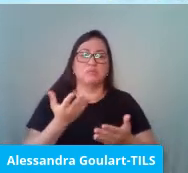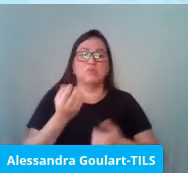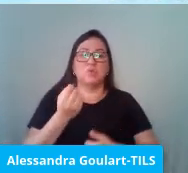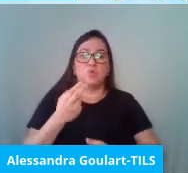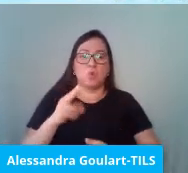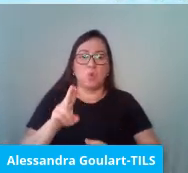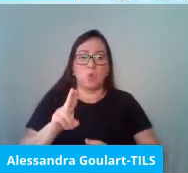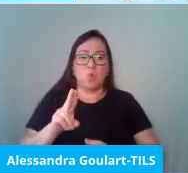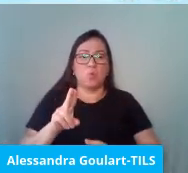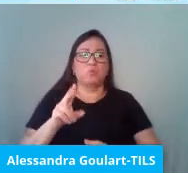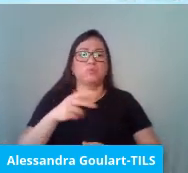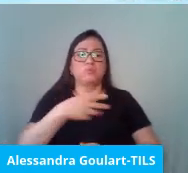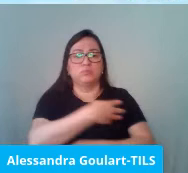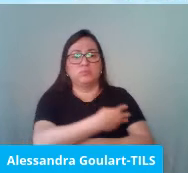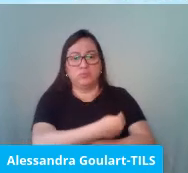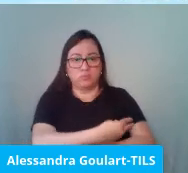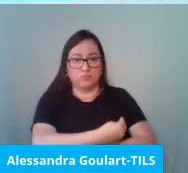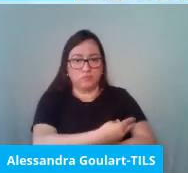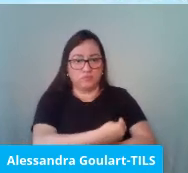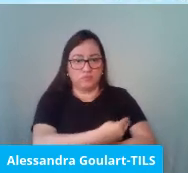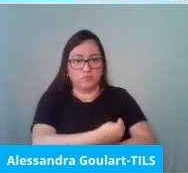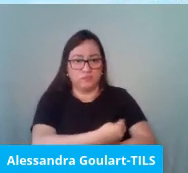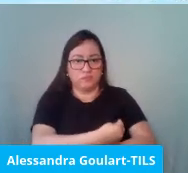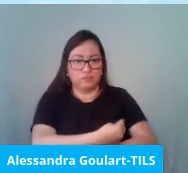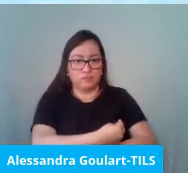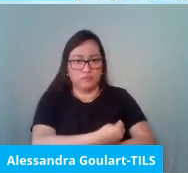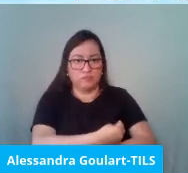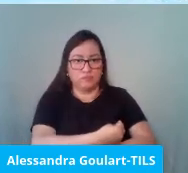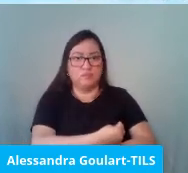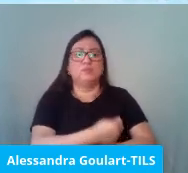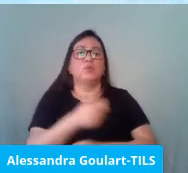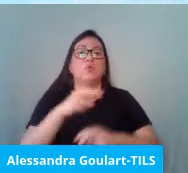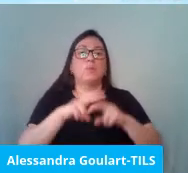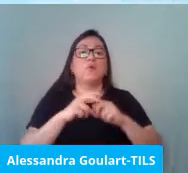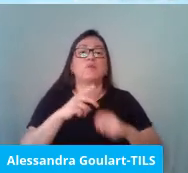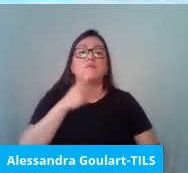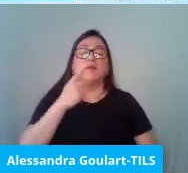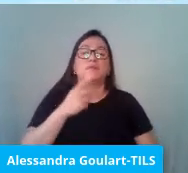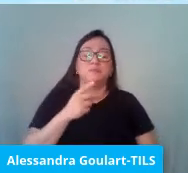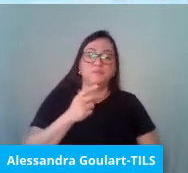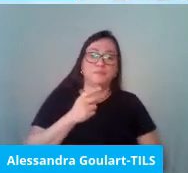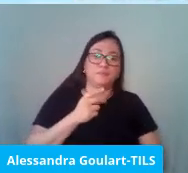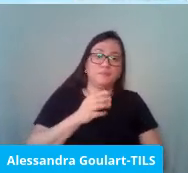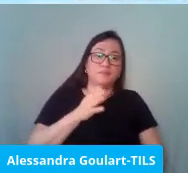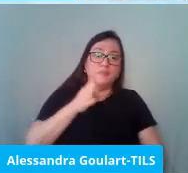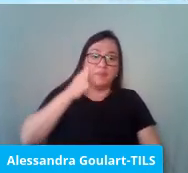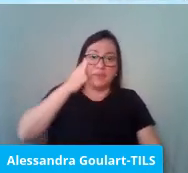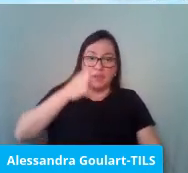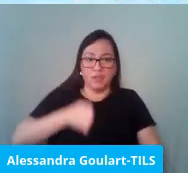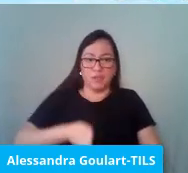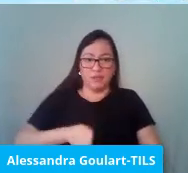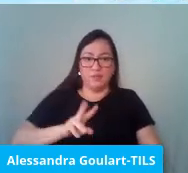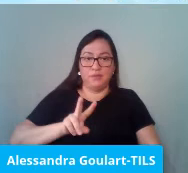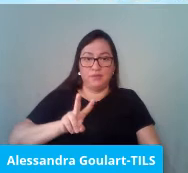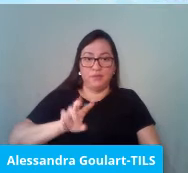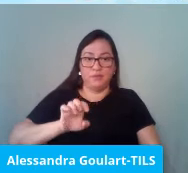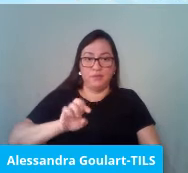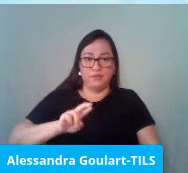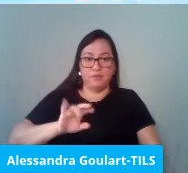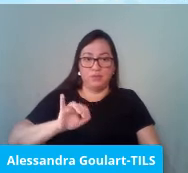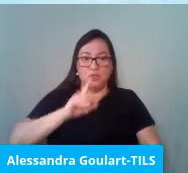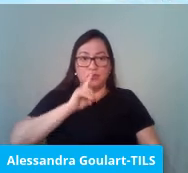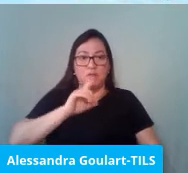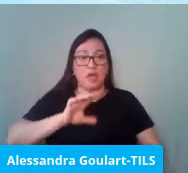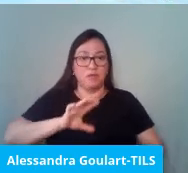materno, que o Paulo trouxe muito bem, né, que é um problema que a gente vai discutir ao longo da nossa manhã, mas que às vezes